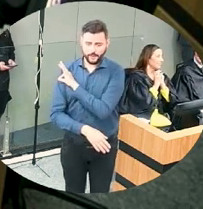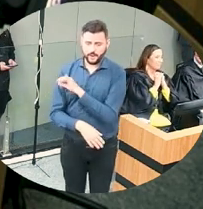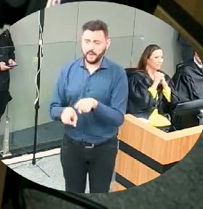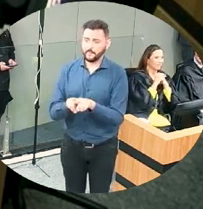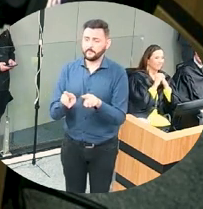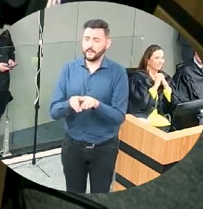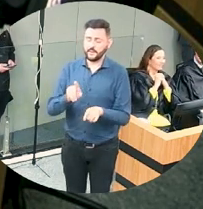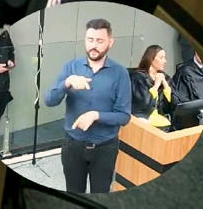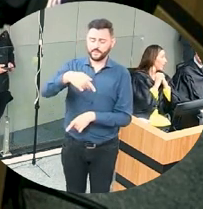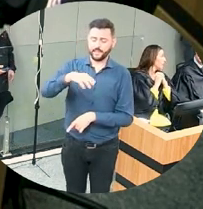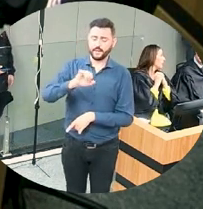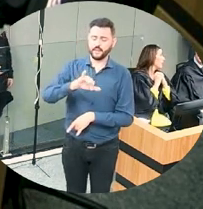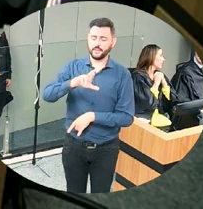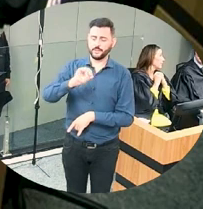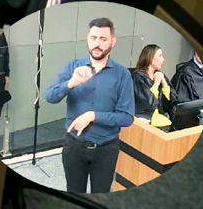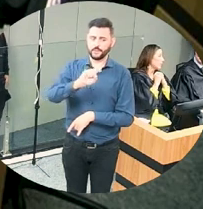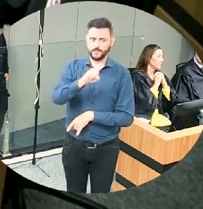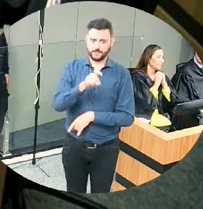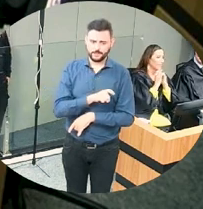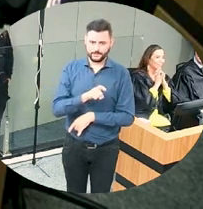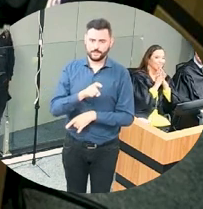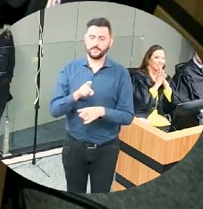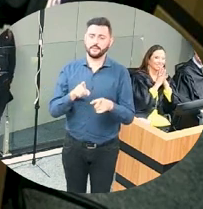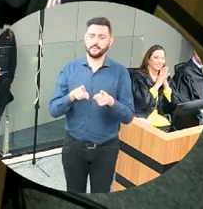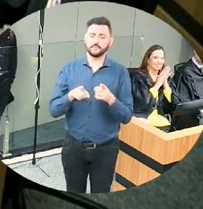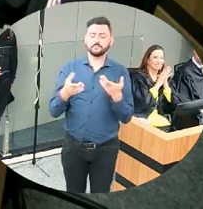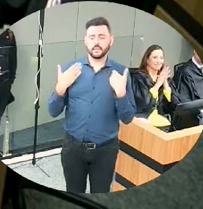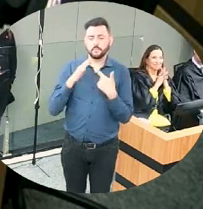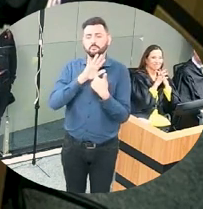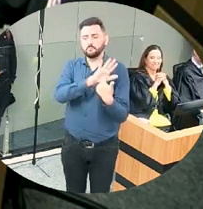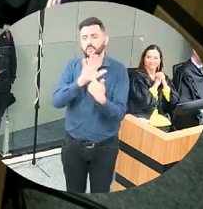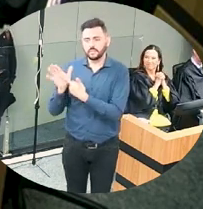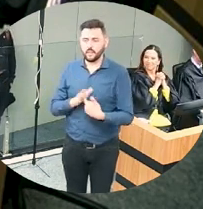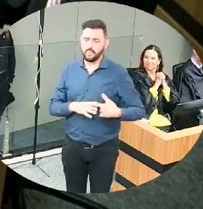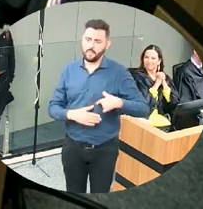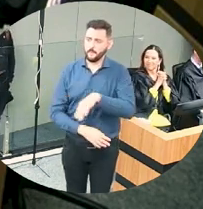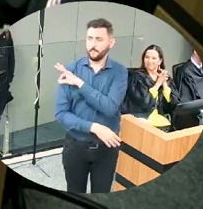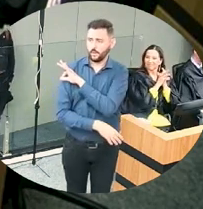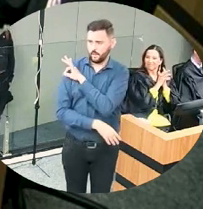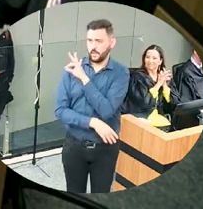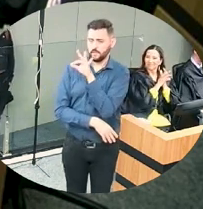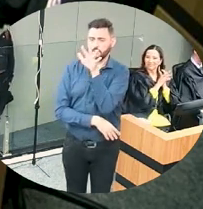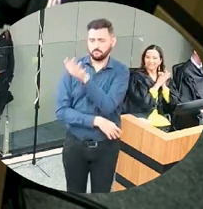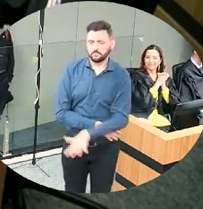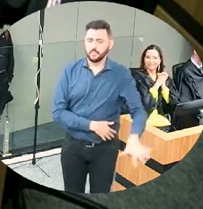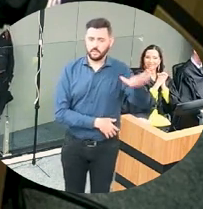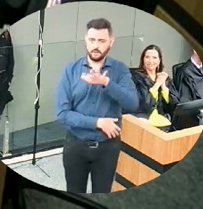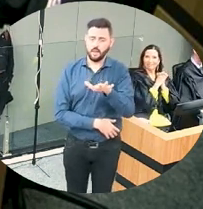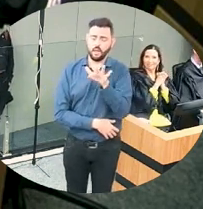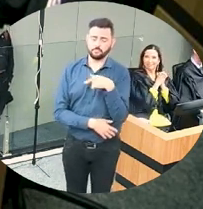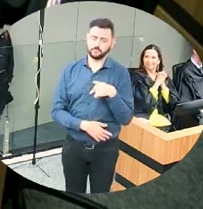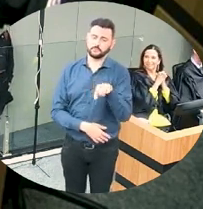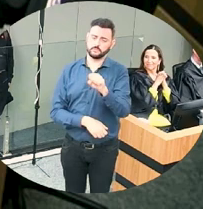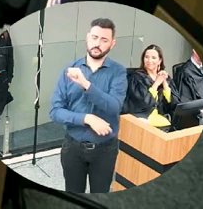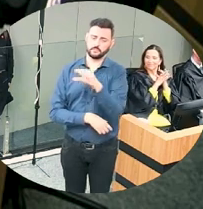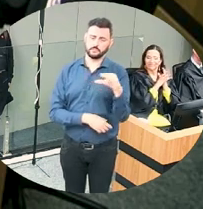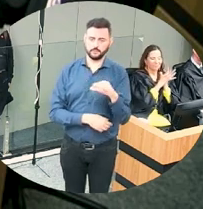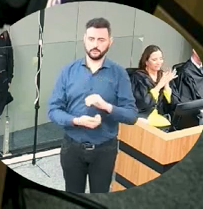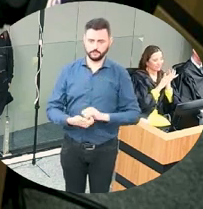julival Queiroz de Santana neste ato representando o Comando Geral da Polícia Militar de Santa Catarina